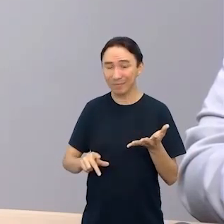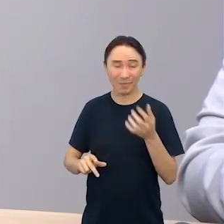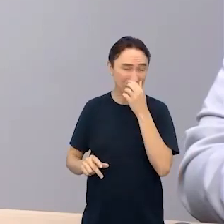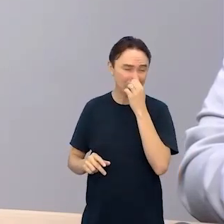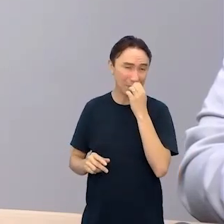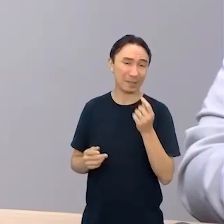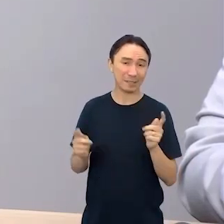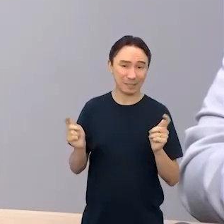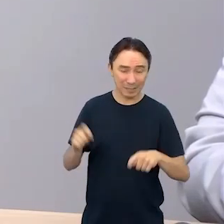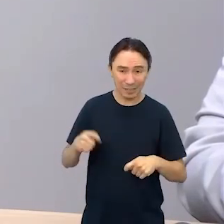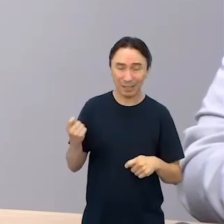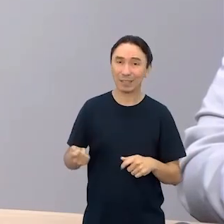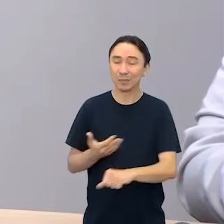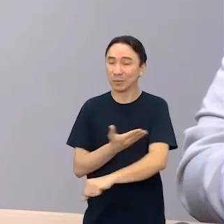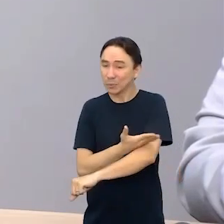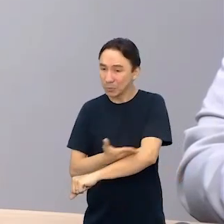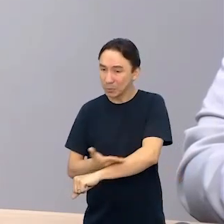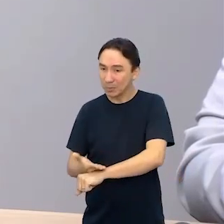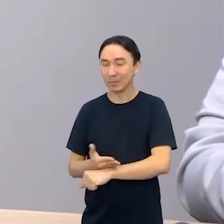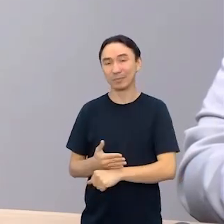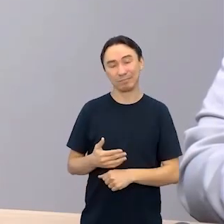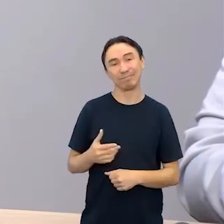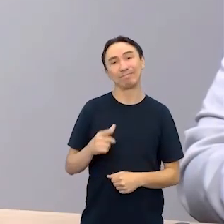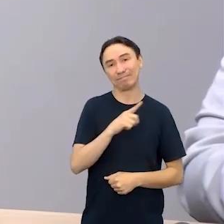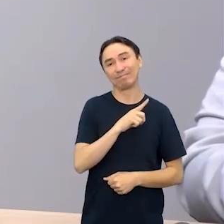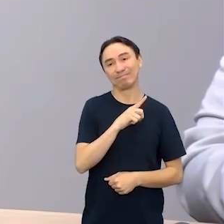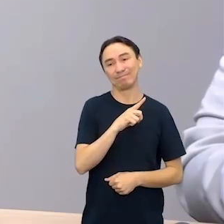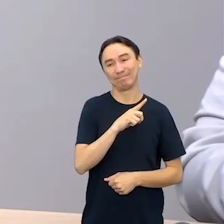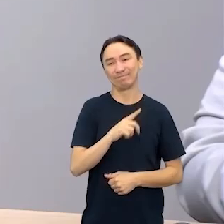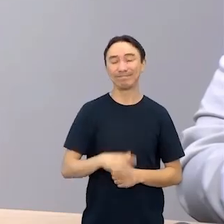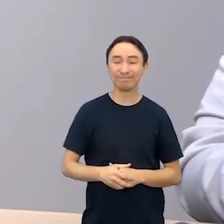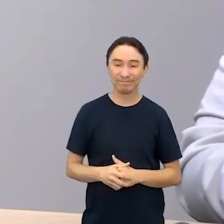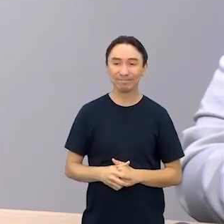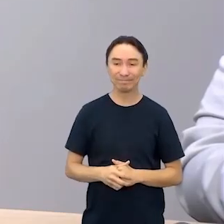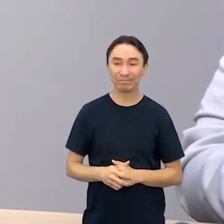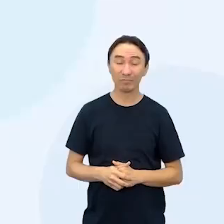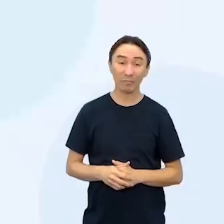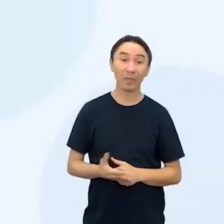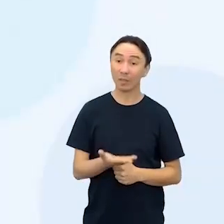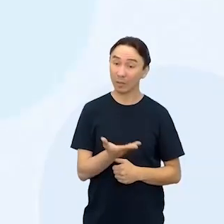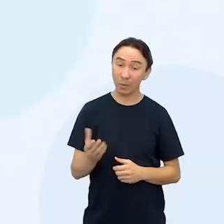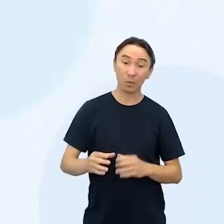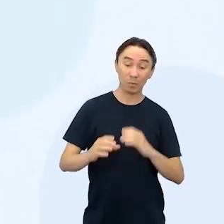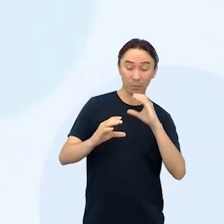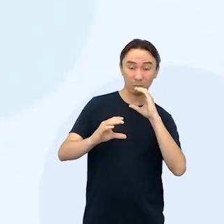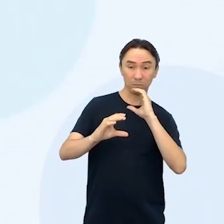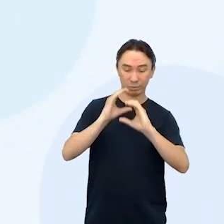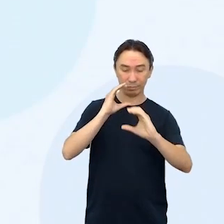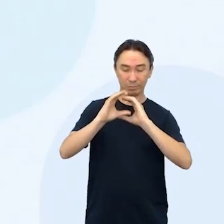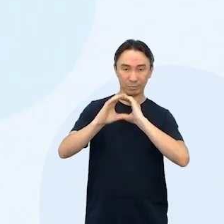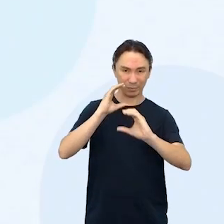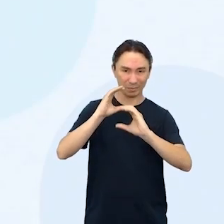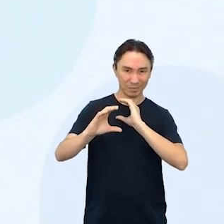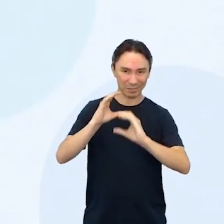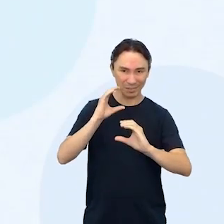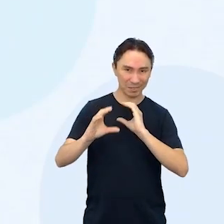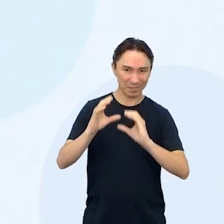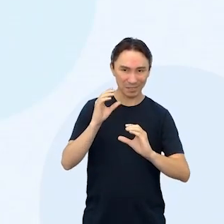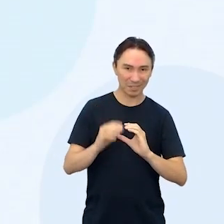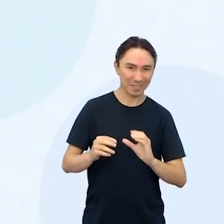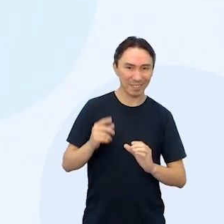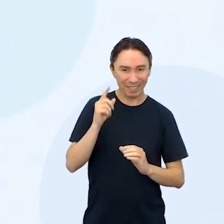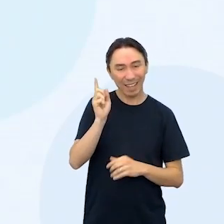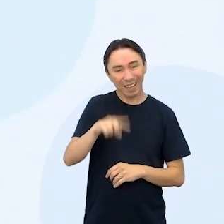dessas características aí apresentadas. Então, a comunicação alternativa, ela está dentro de um campo que a gente